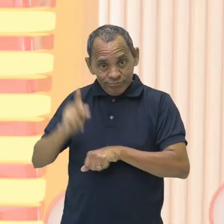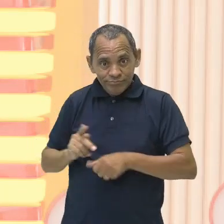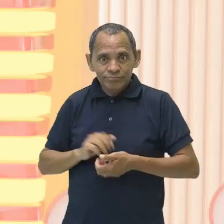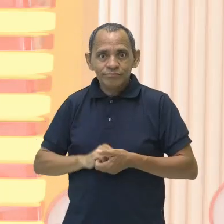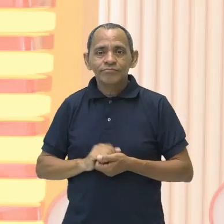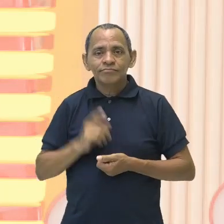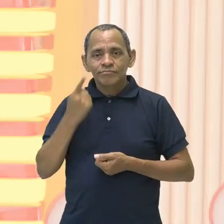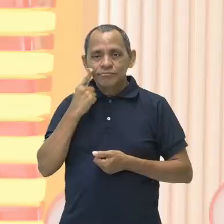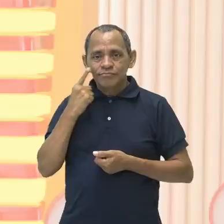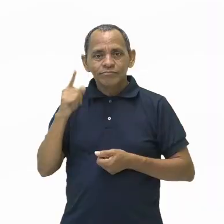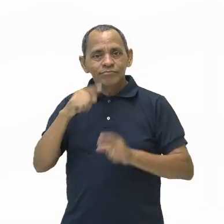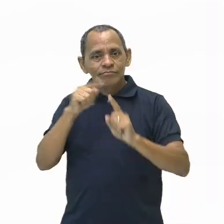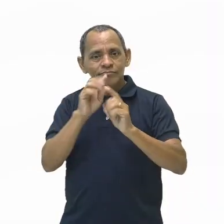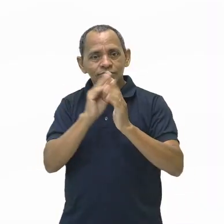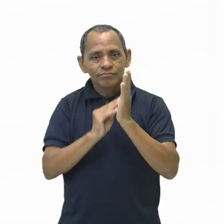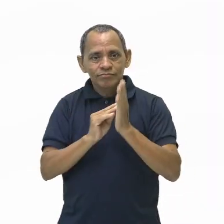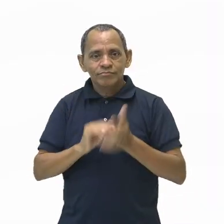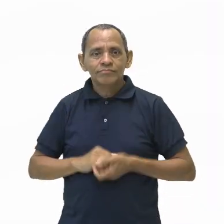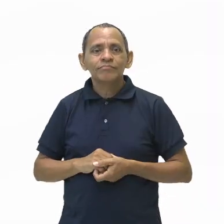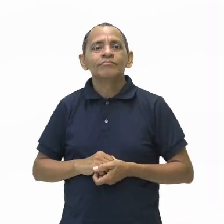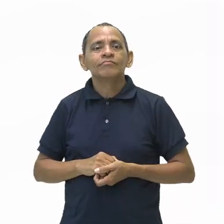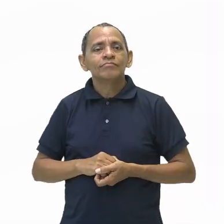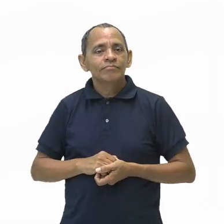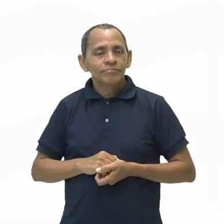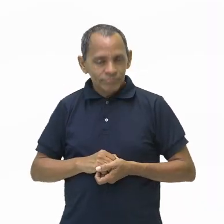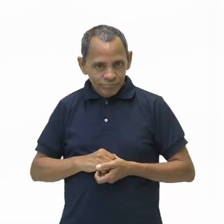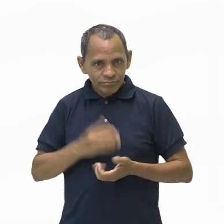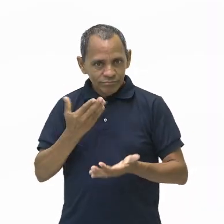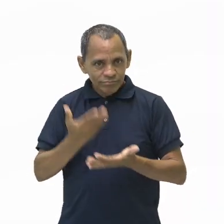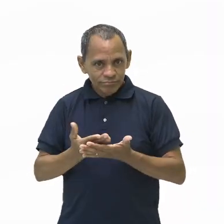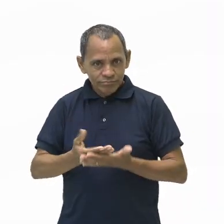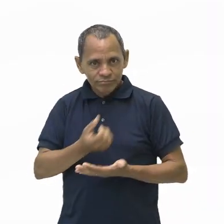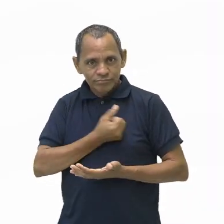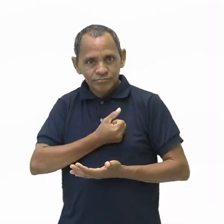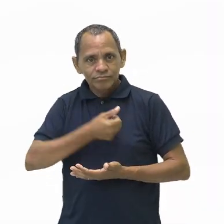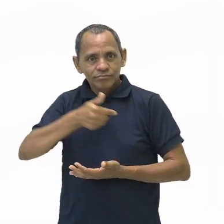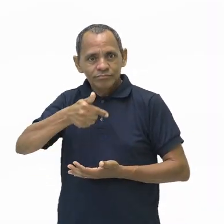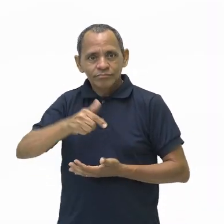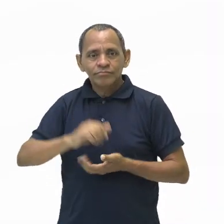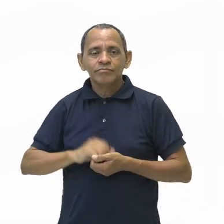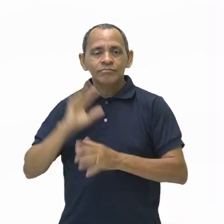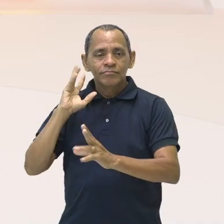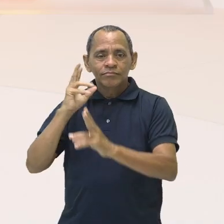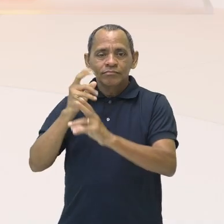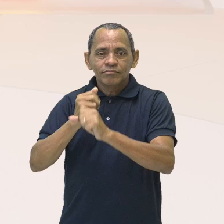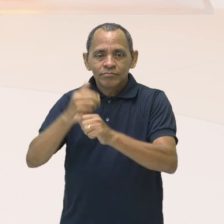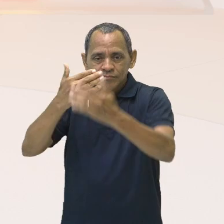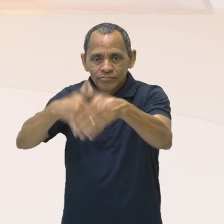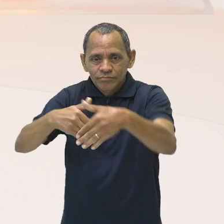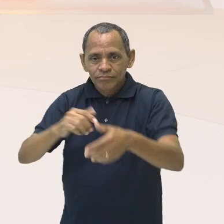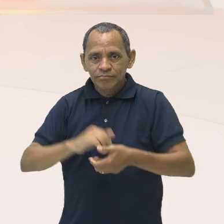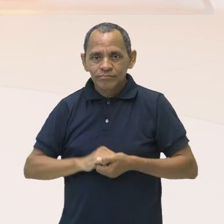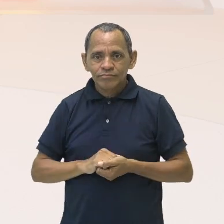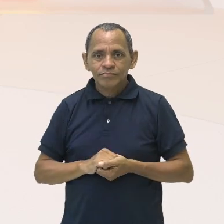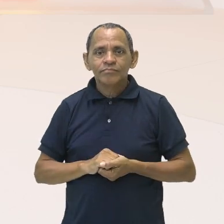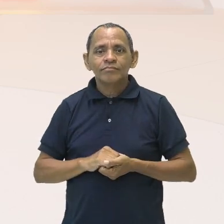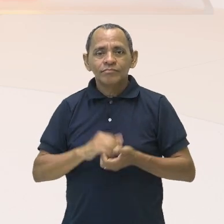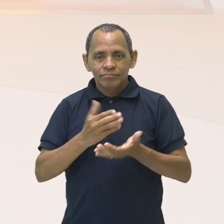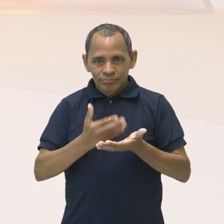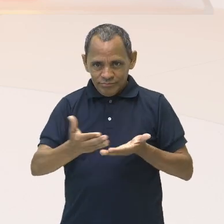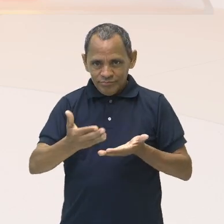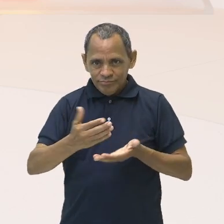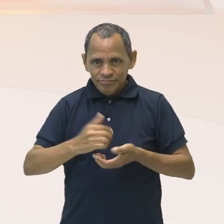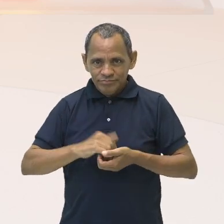de conhecimento desta aula. Aula 7, revisão e avaliação. Vamos à nossa